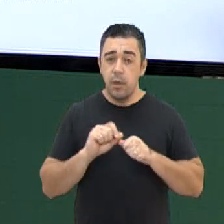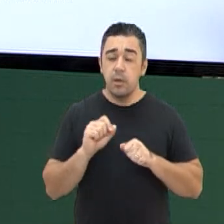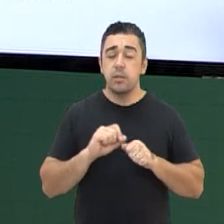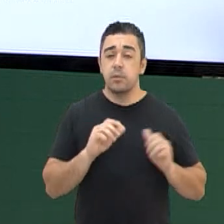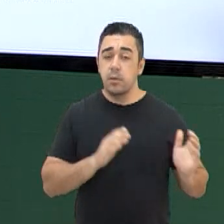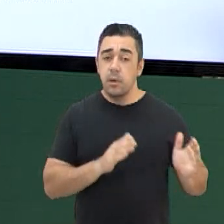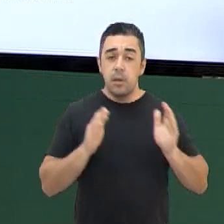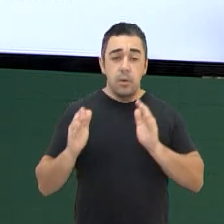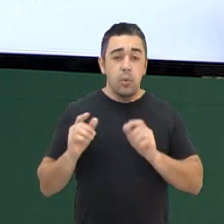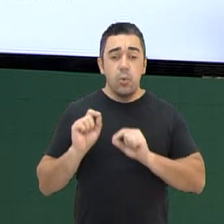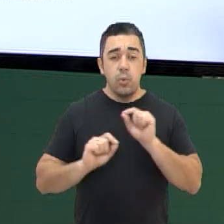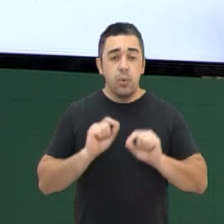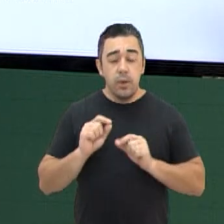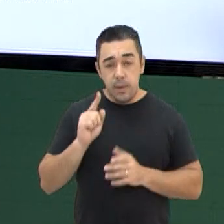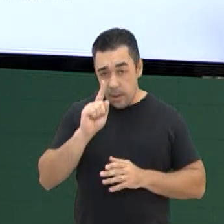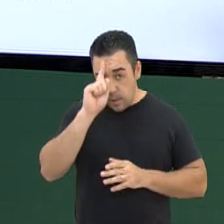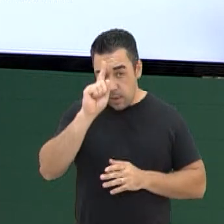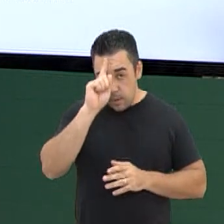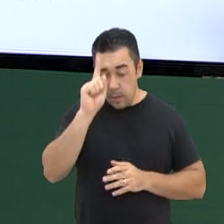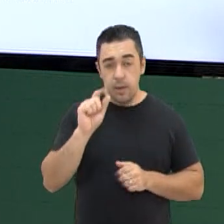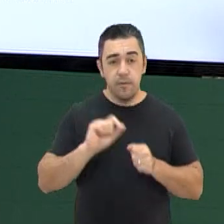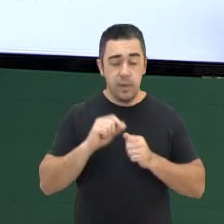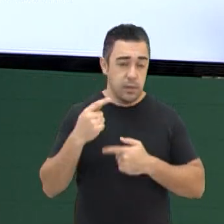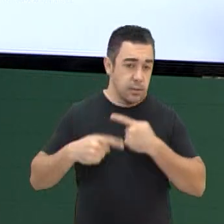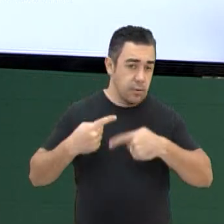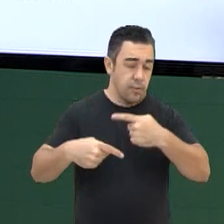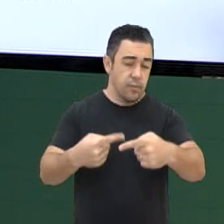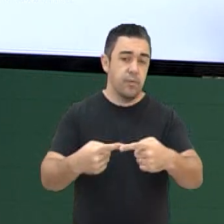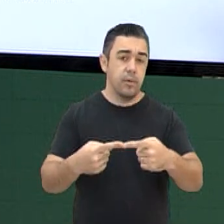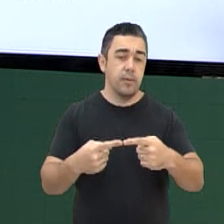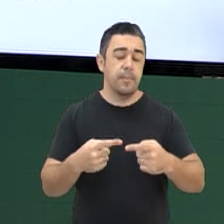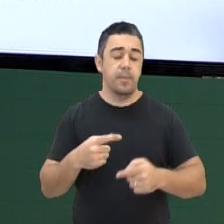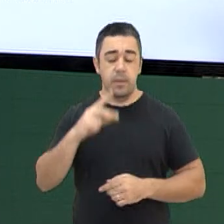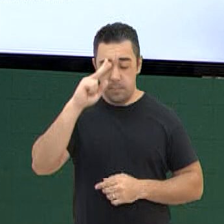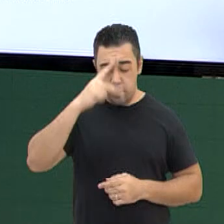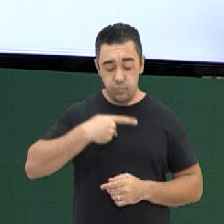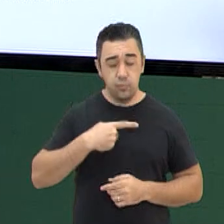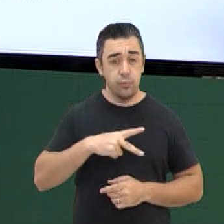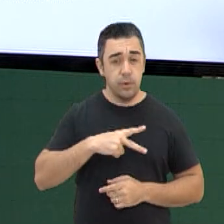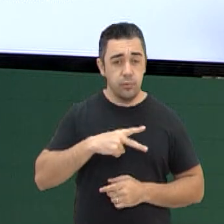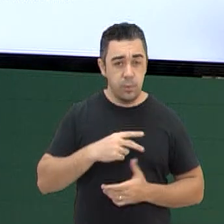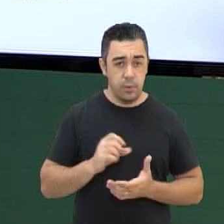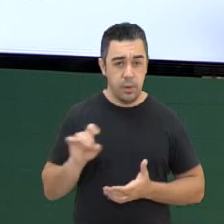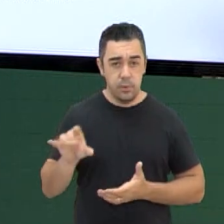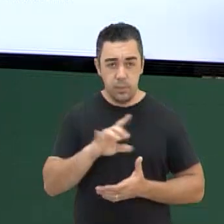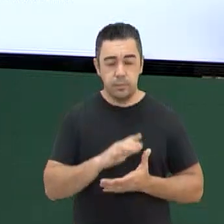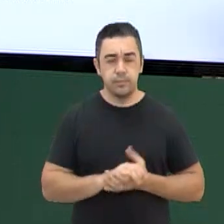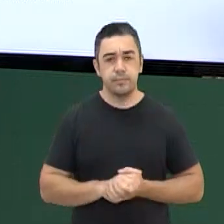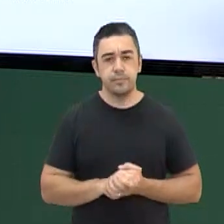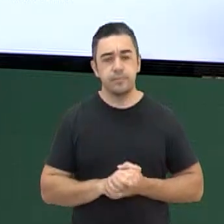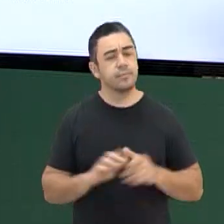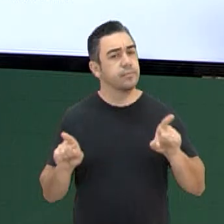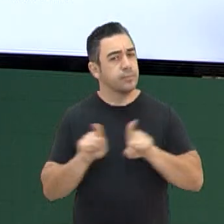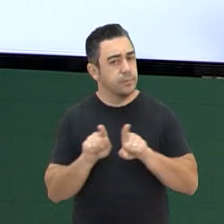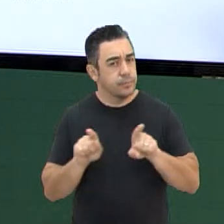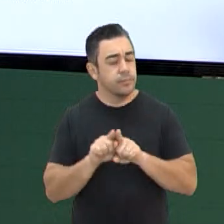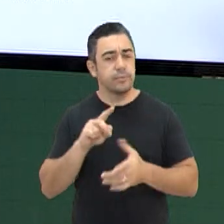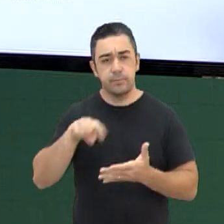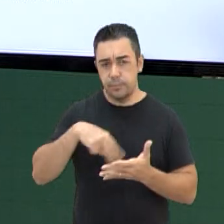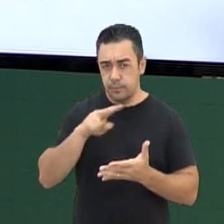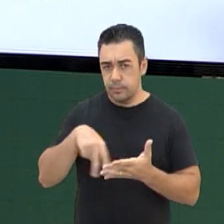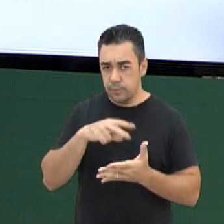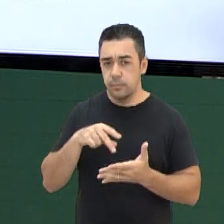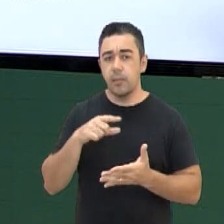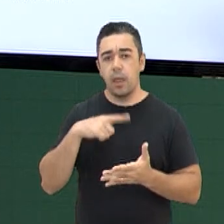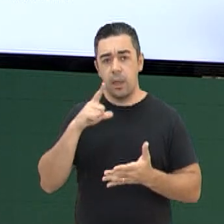um processo de criação, de desenvolvimento particular da dança. Além disso, a dança